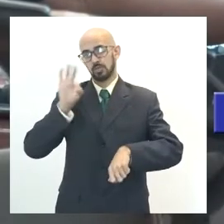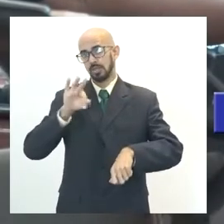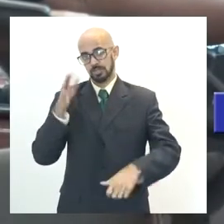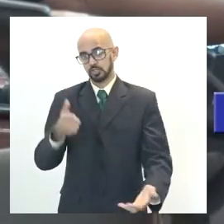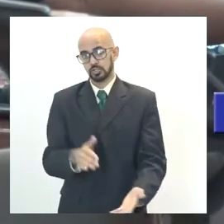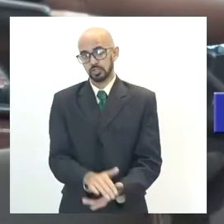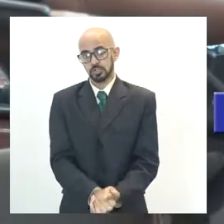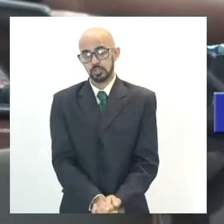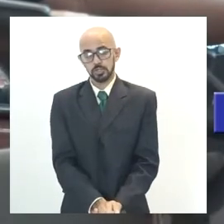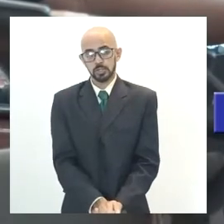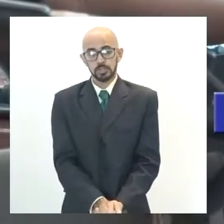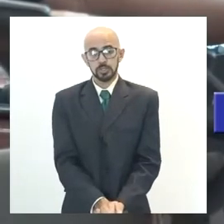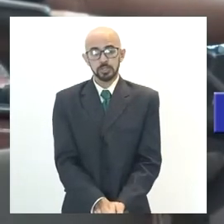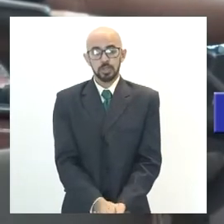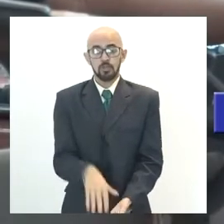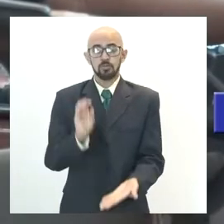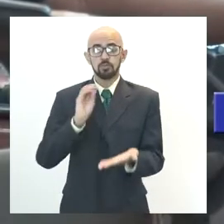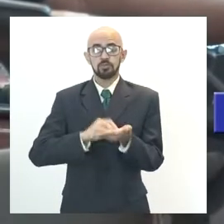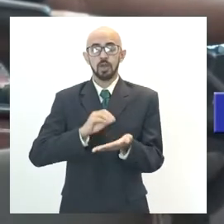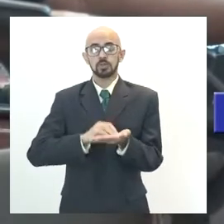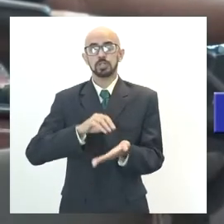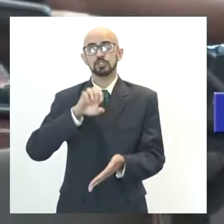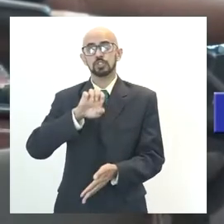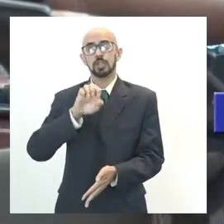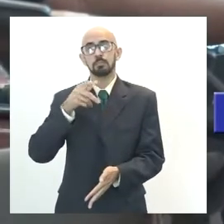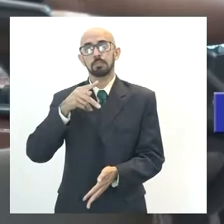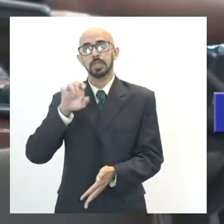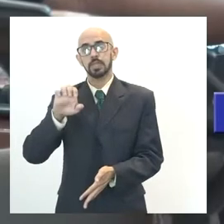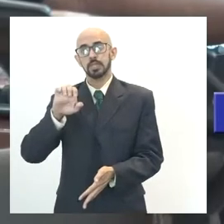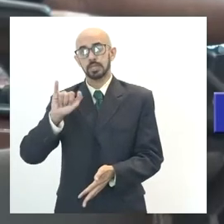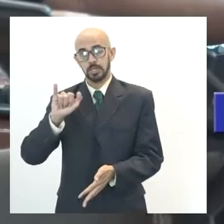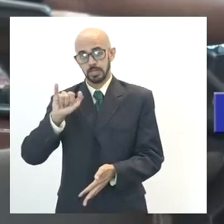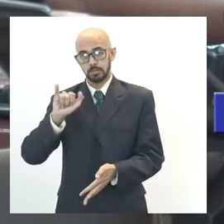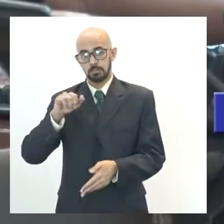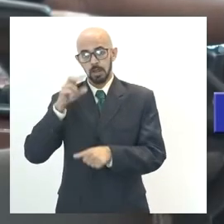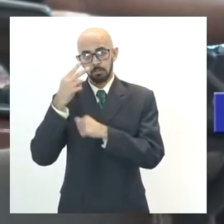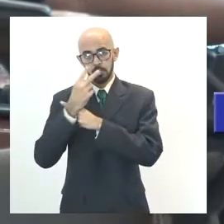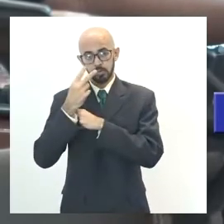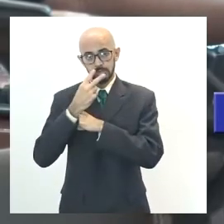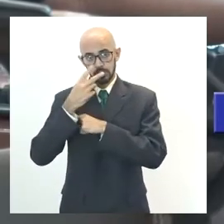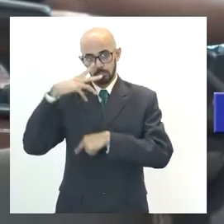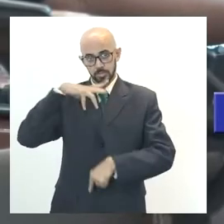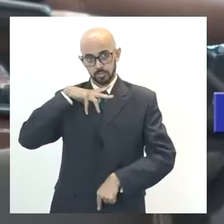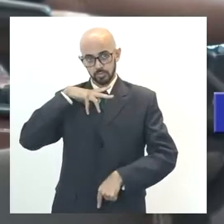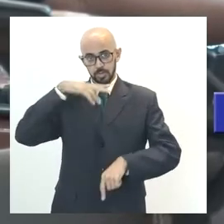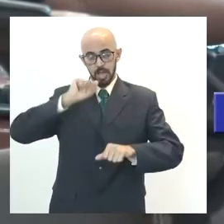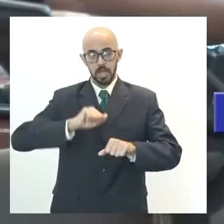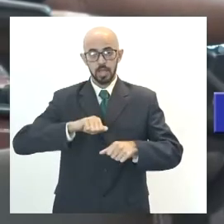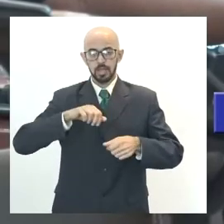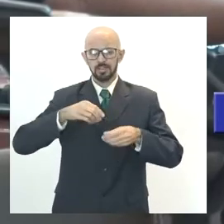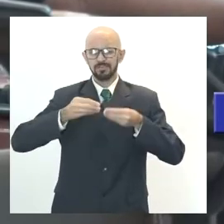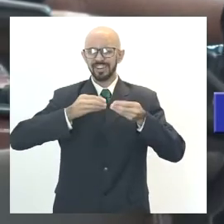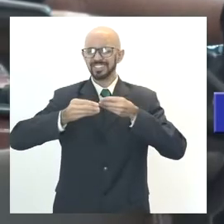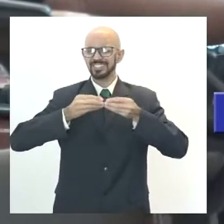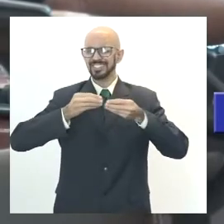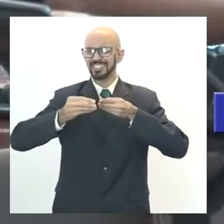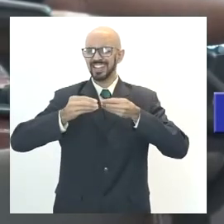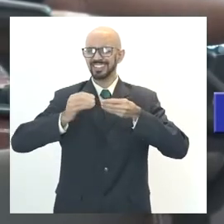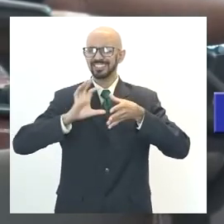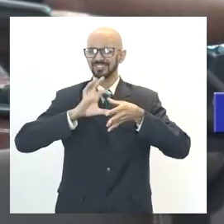equipamento de proteção individual em capacidade de resistência fragilidade de vínculo